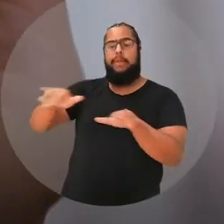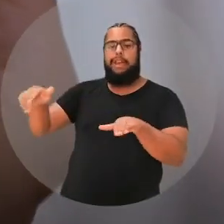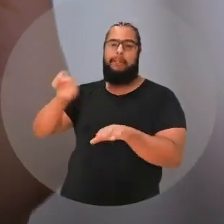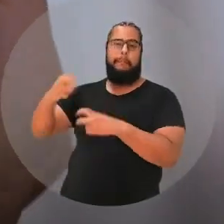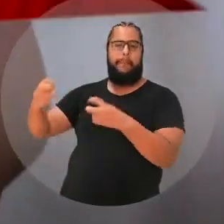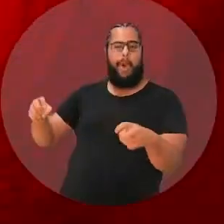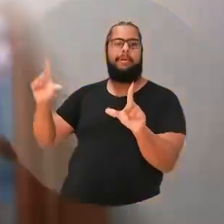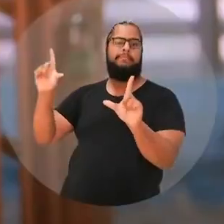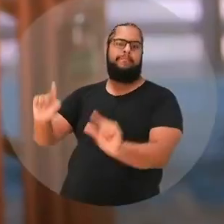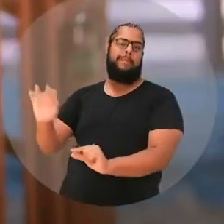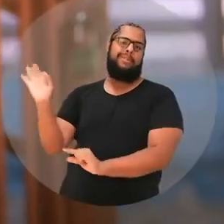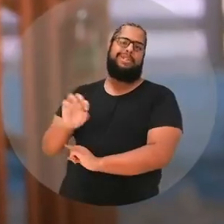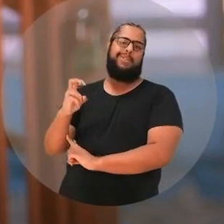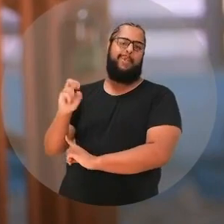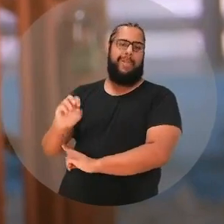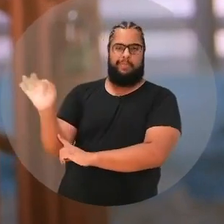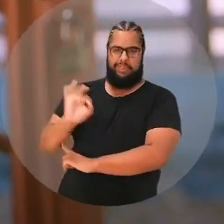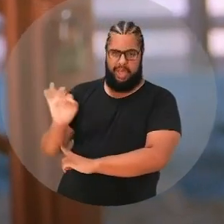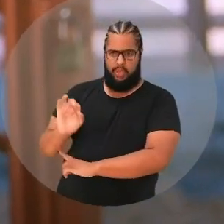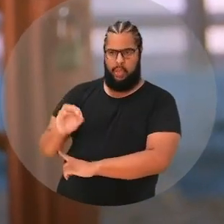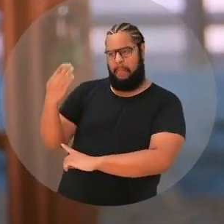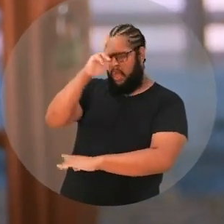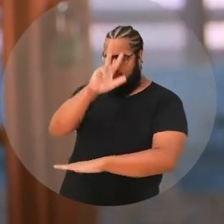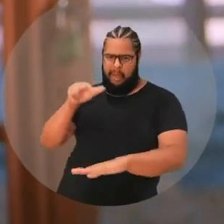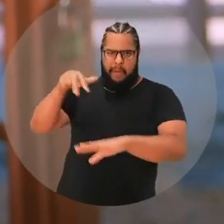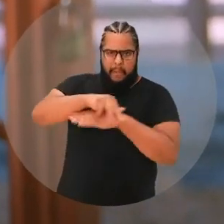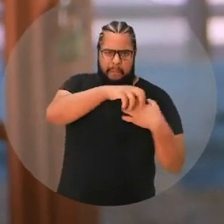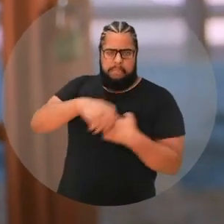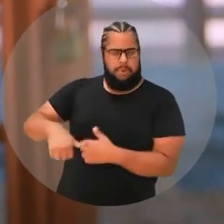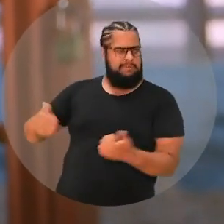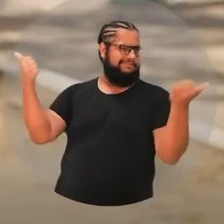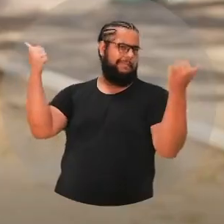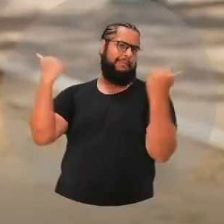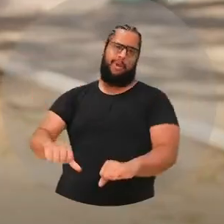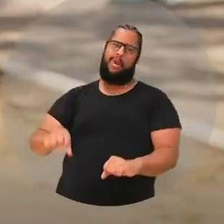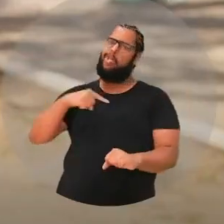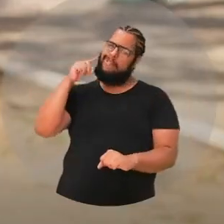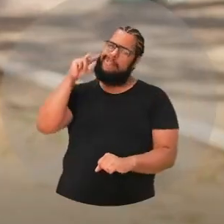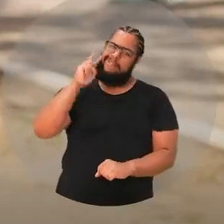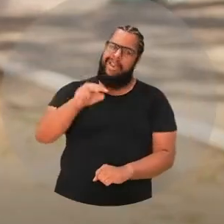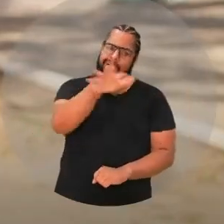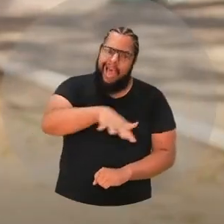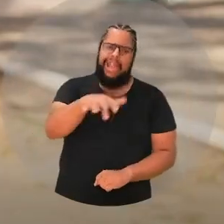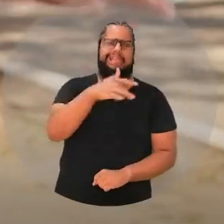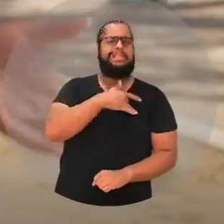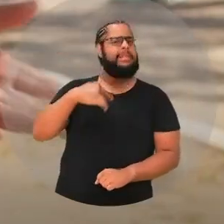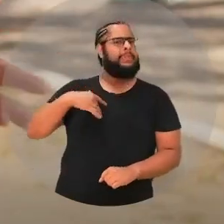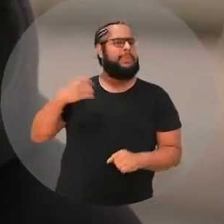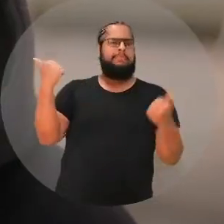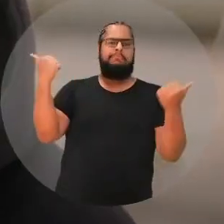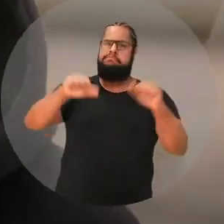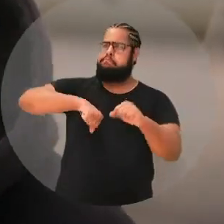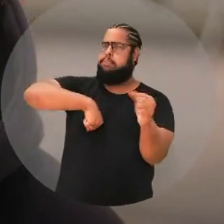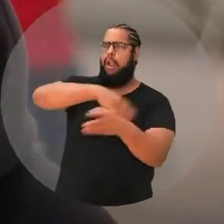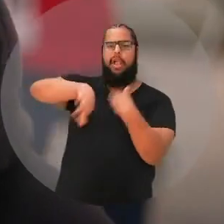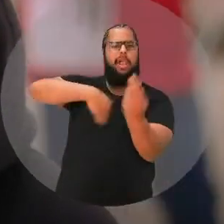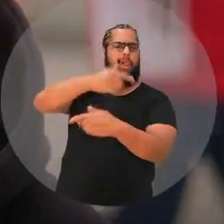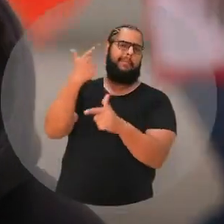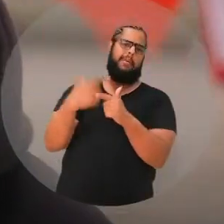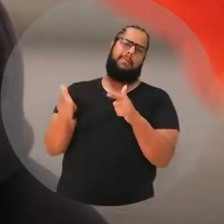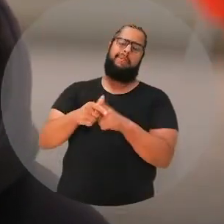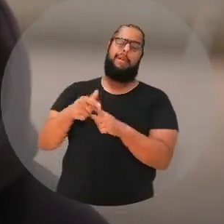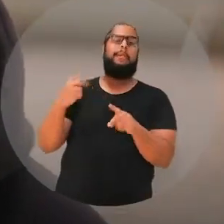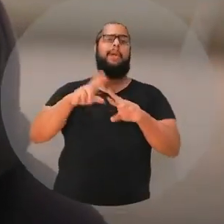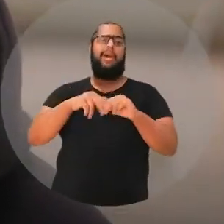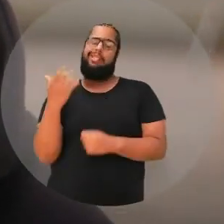mortalidade infantil. Depois que esse Bolsonaro entrou, acabou com tudo. A gente vê que a saúde está um caos. Ele demorou para